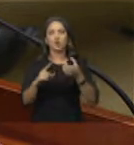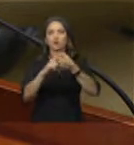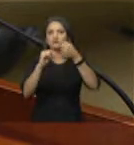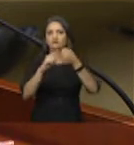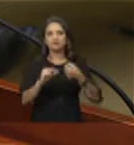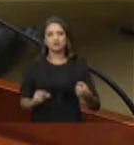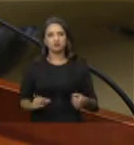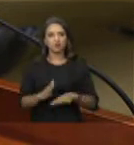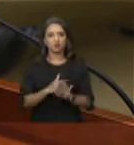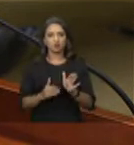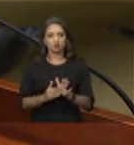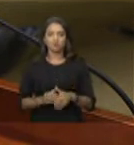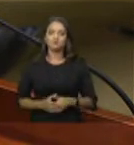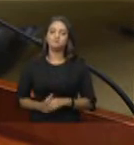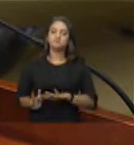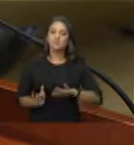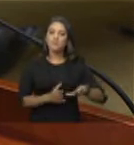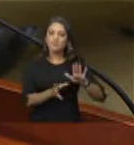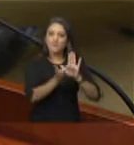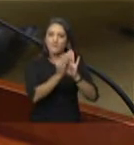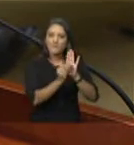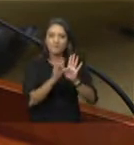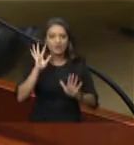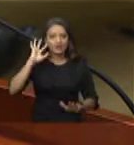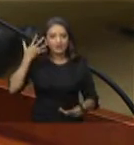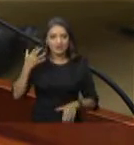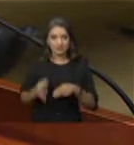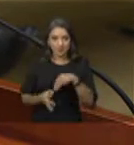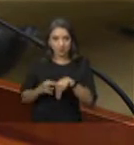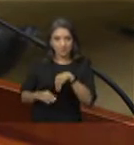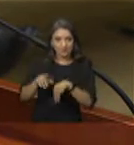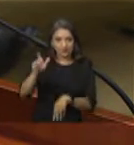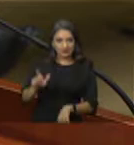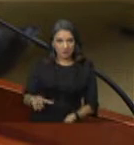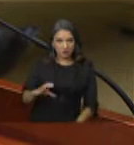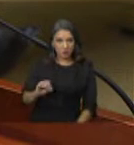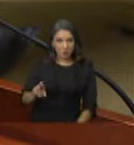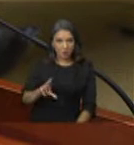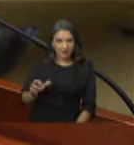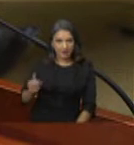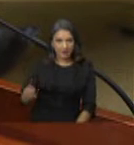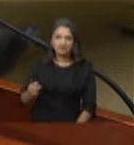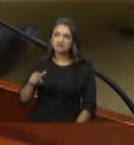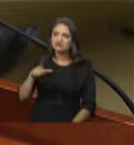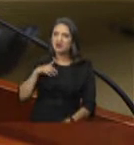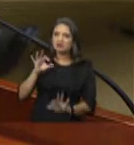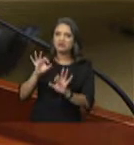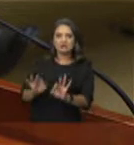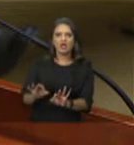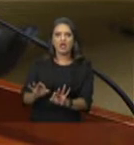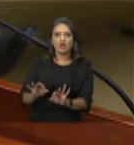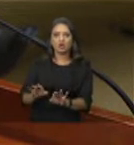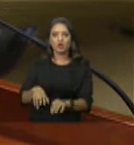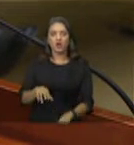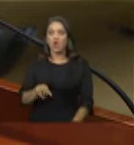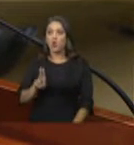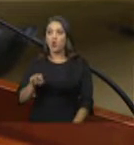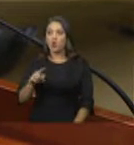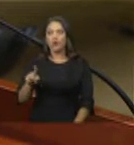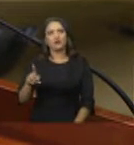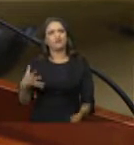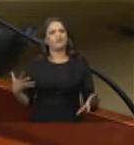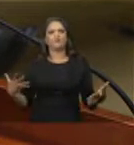no mérito a decisão do menisco Maurício Correia foi correta a união faz